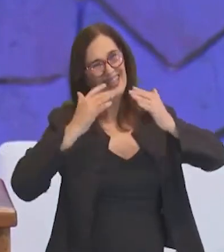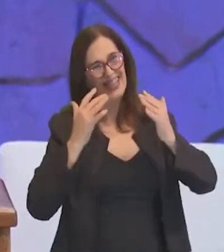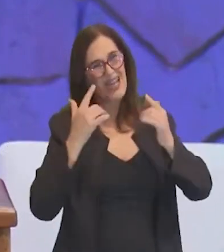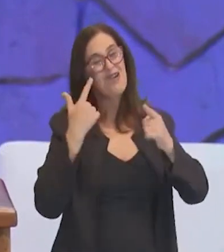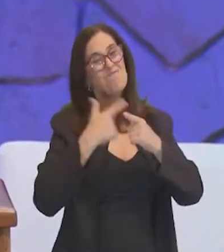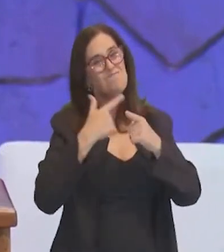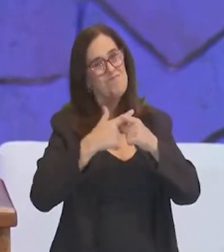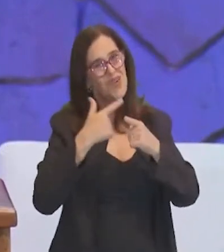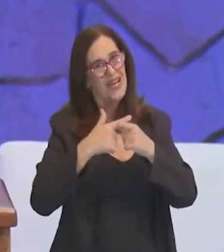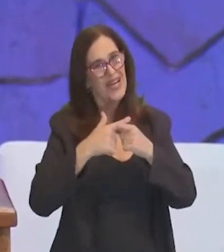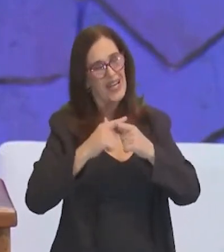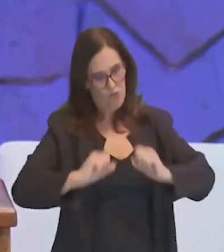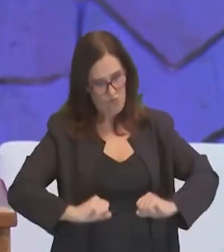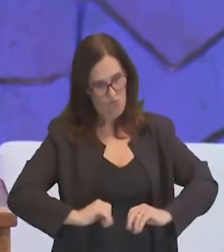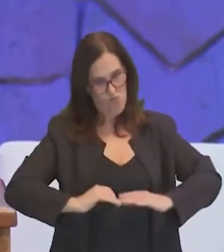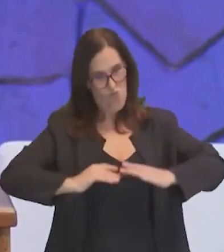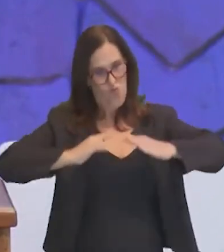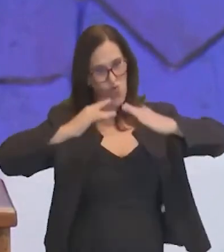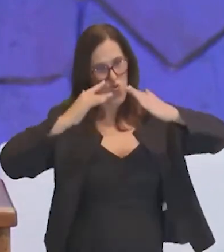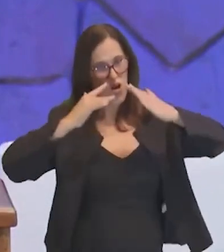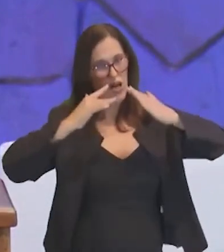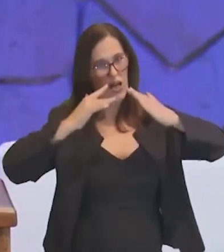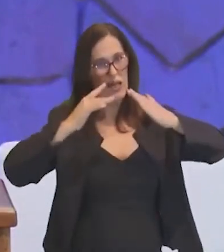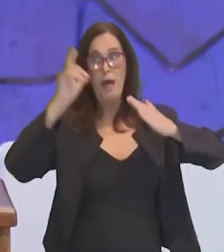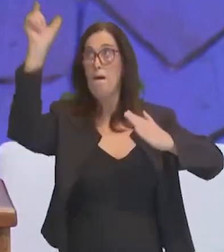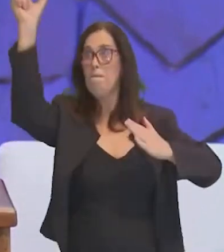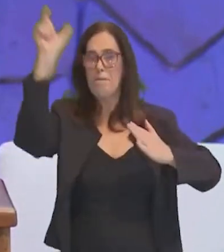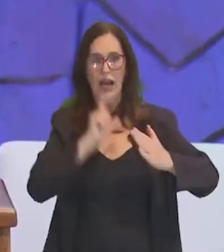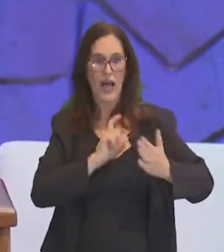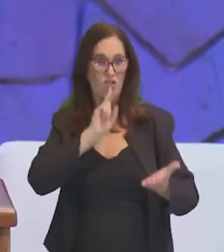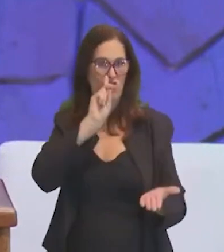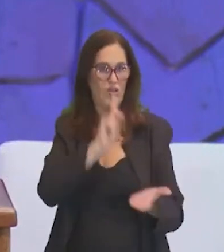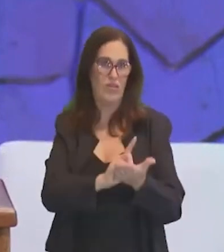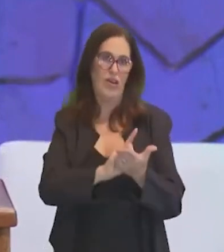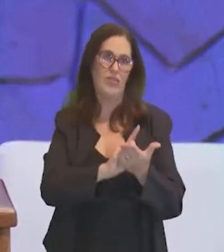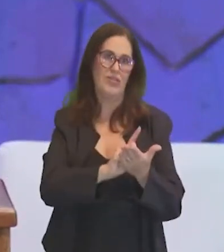Porque o que nos enche é uma palavra de verdade.